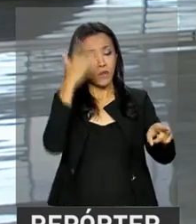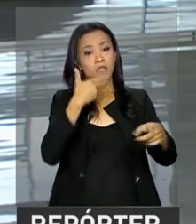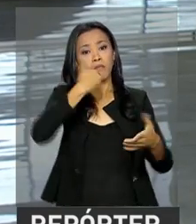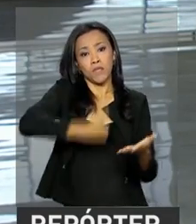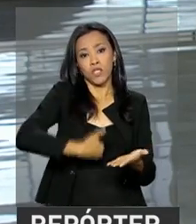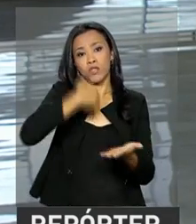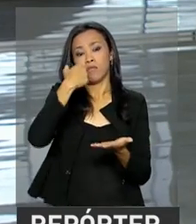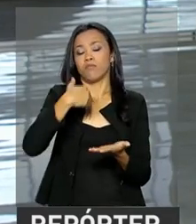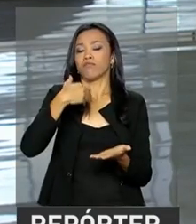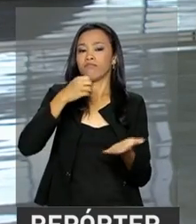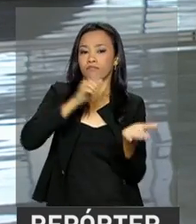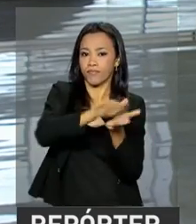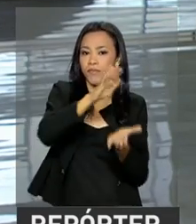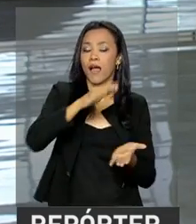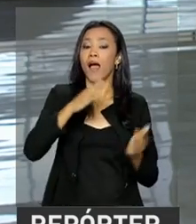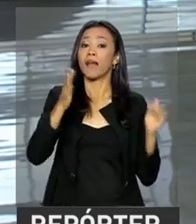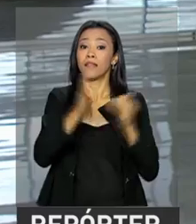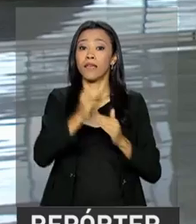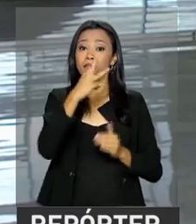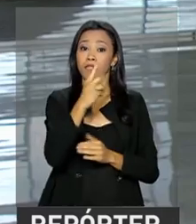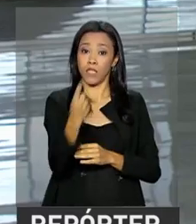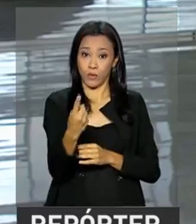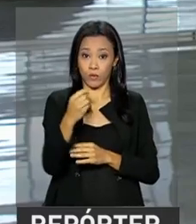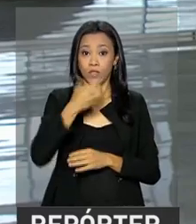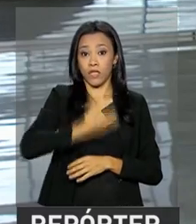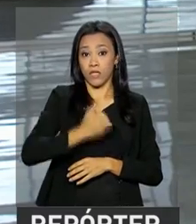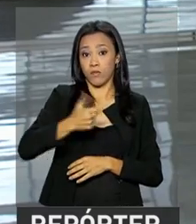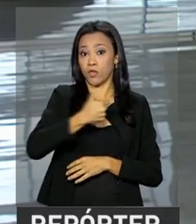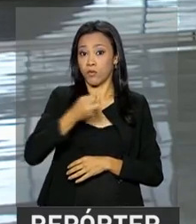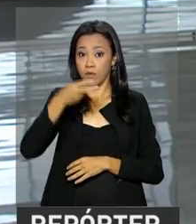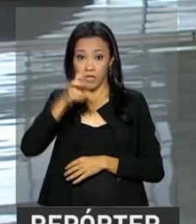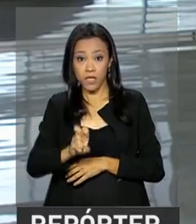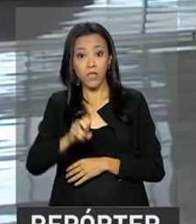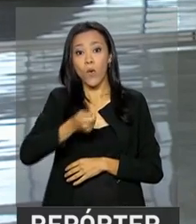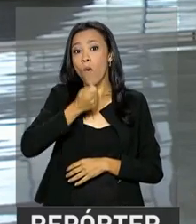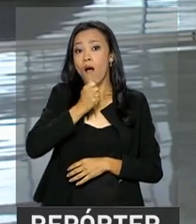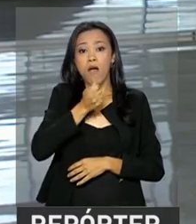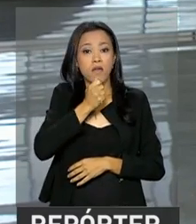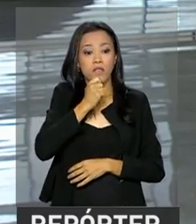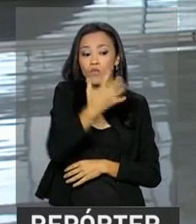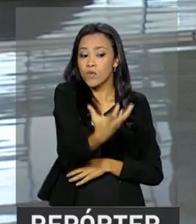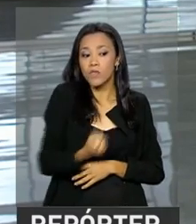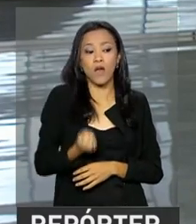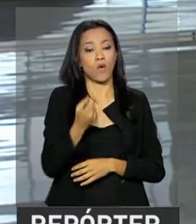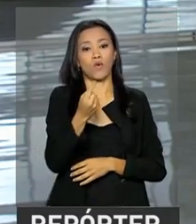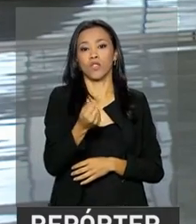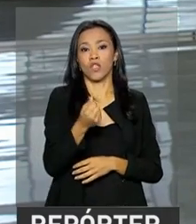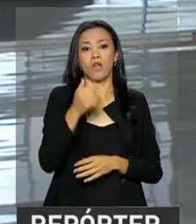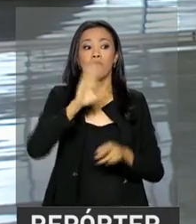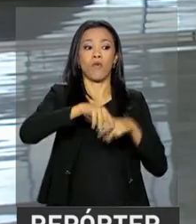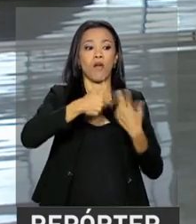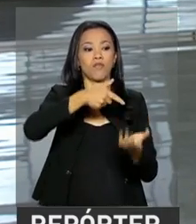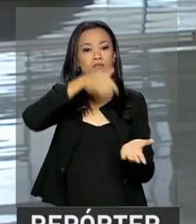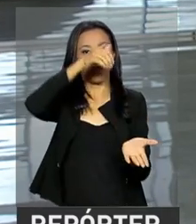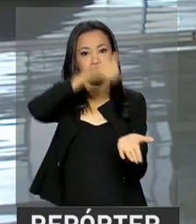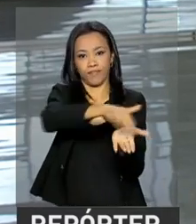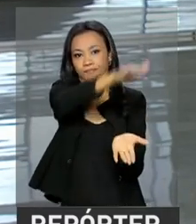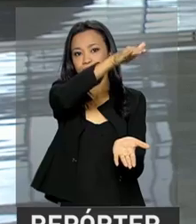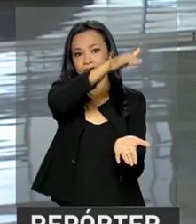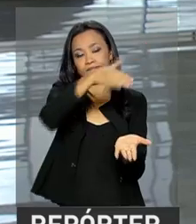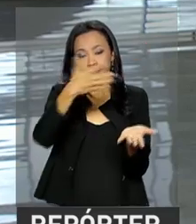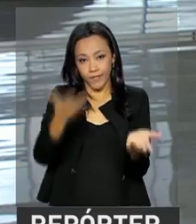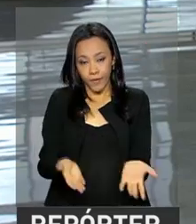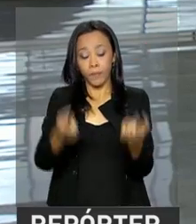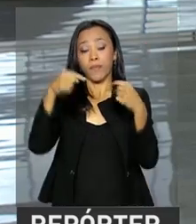até 31 de Dezembro de 2015 ou que não tenham conseguido sacar os recursos da conta no caso de demissão por justa causa agora a